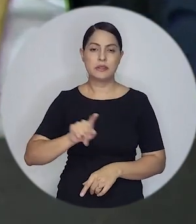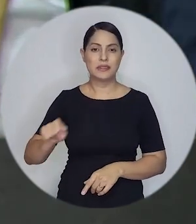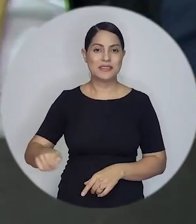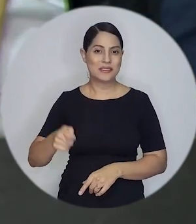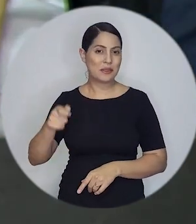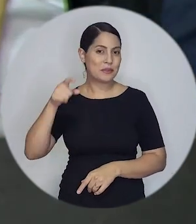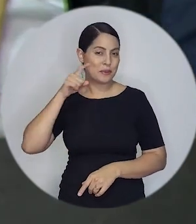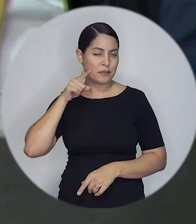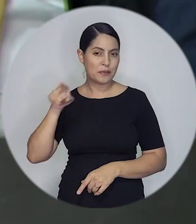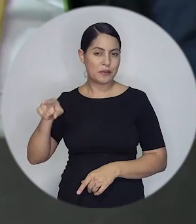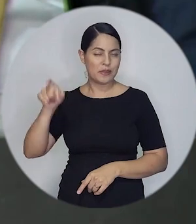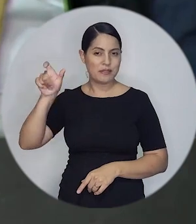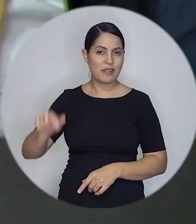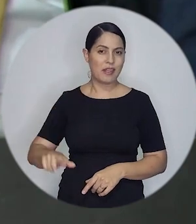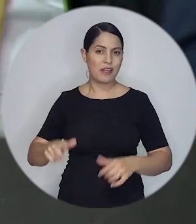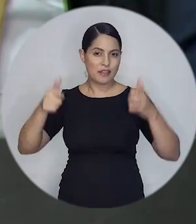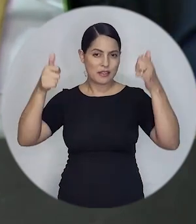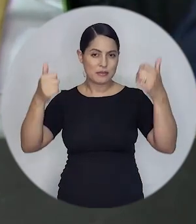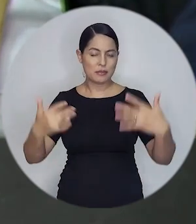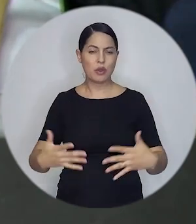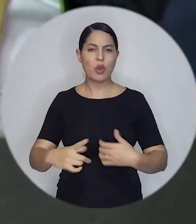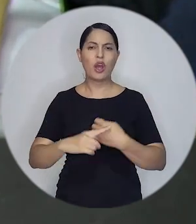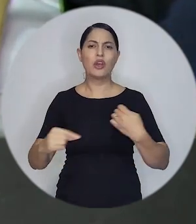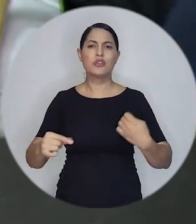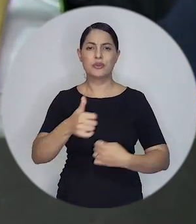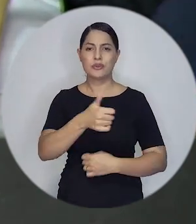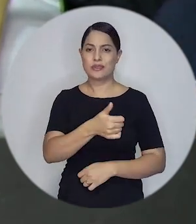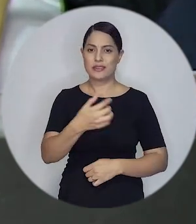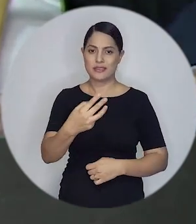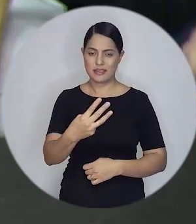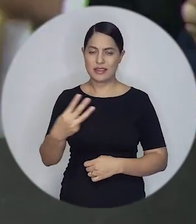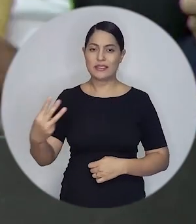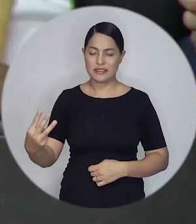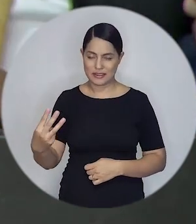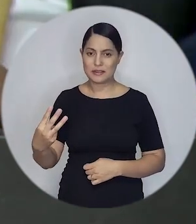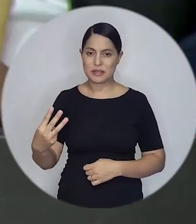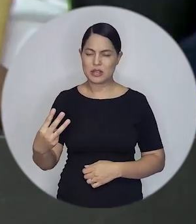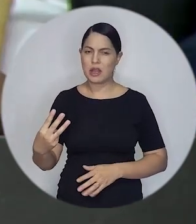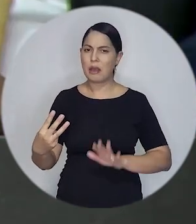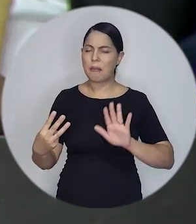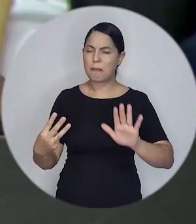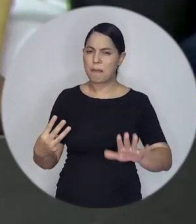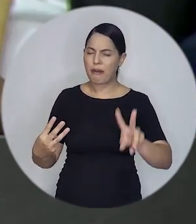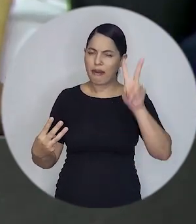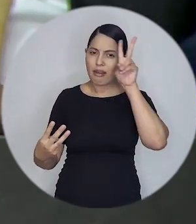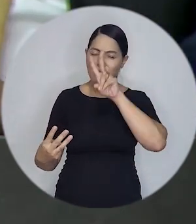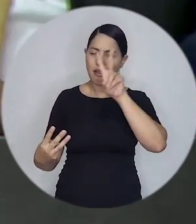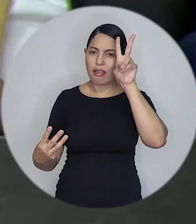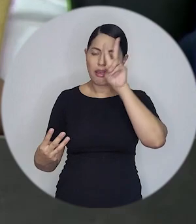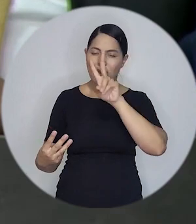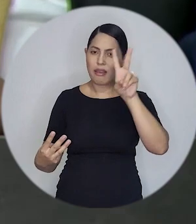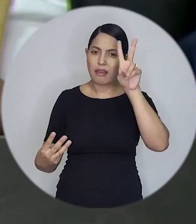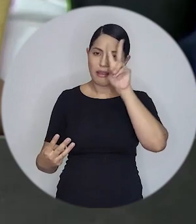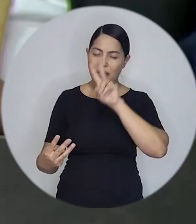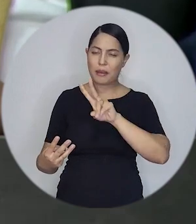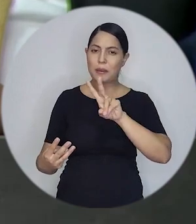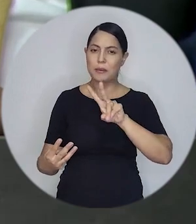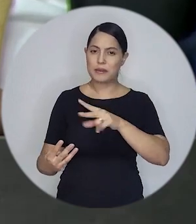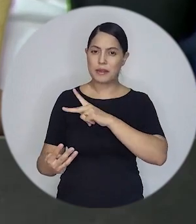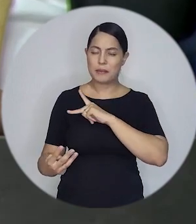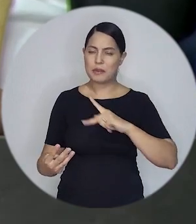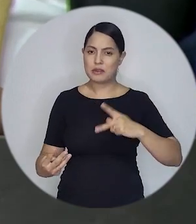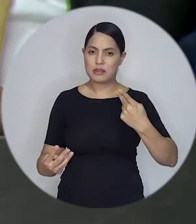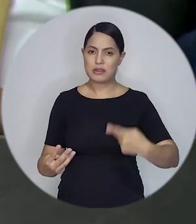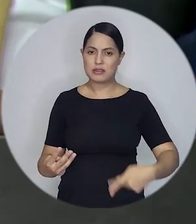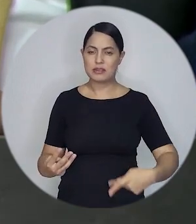presidente Simonetti falou dele do artigo 133. Mas sendo Cabral oriundo